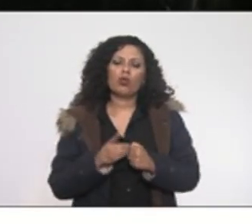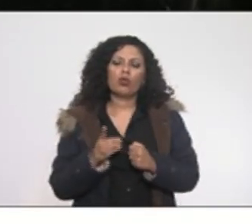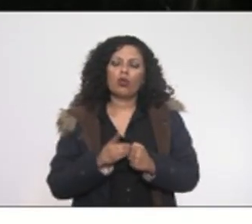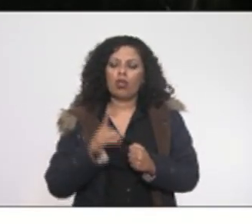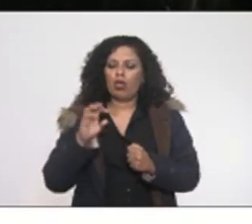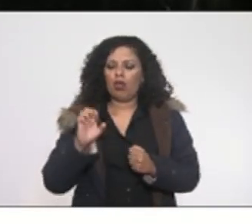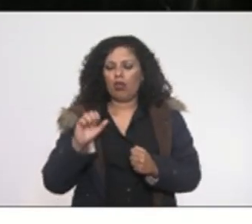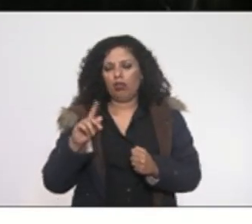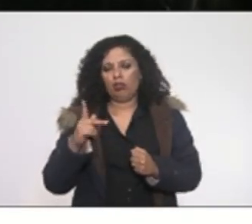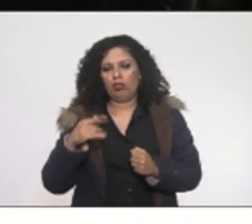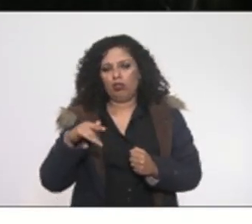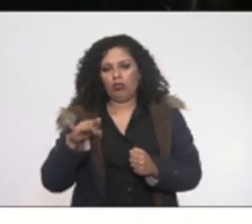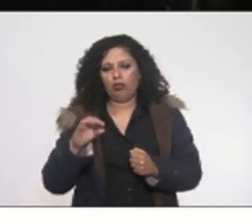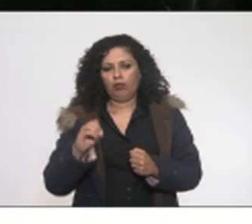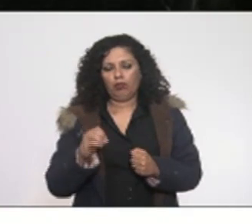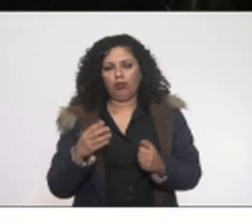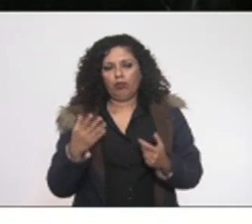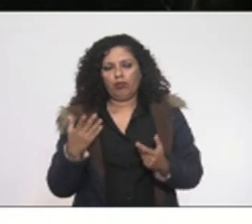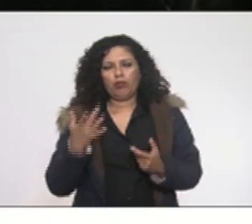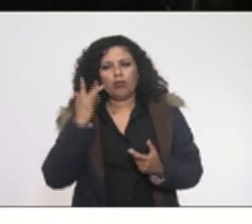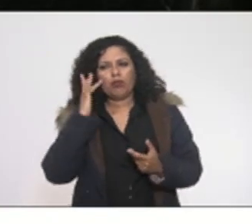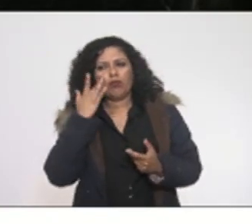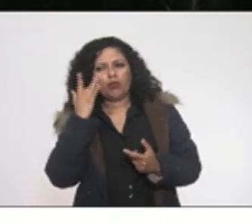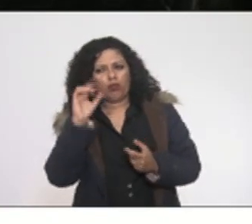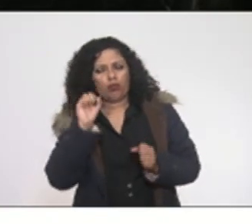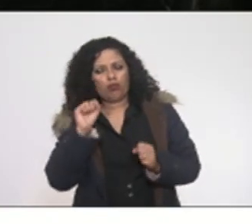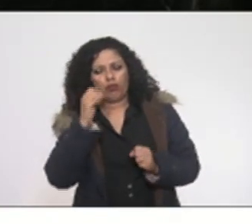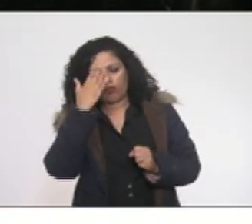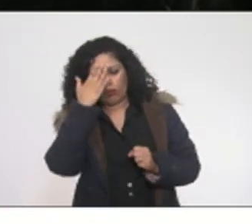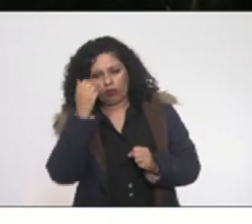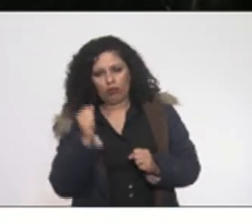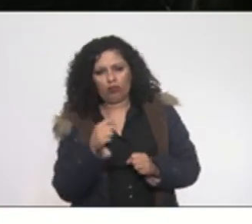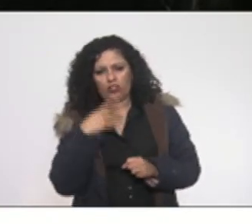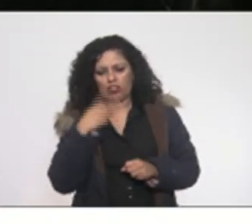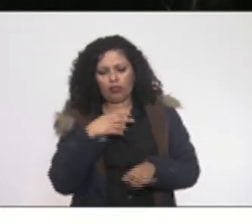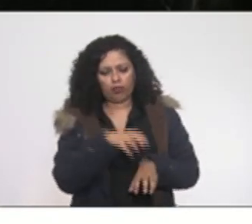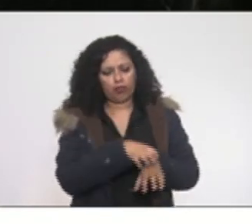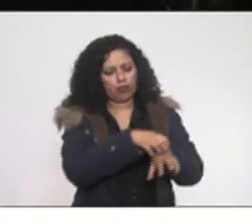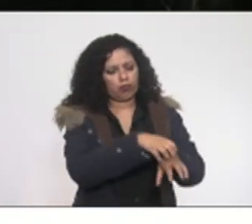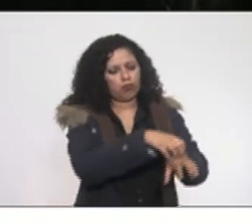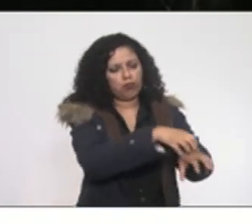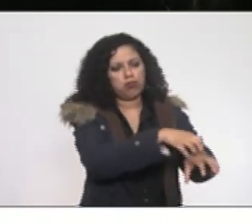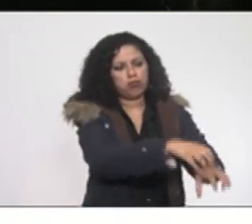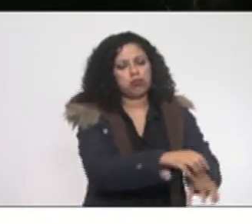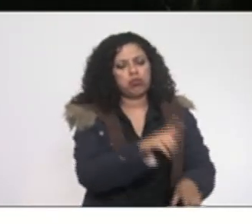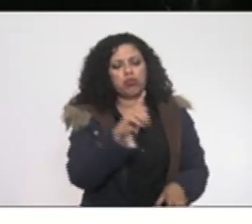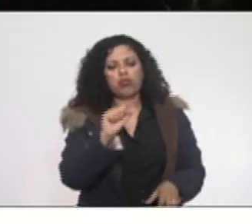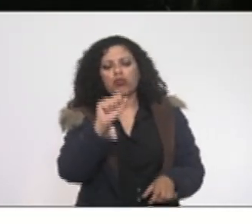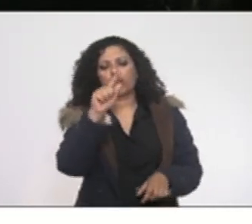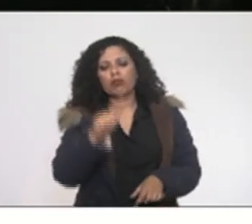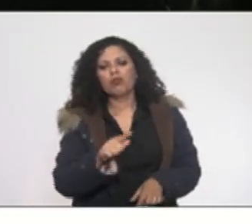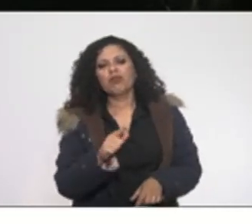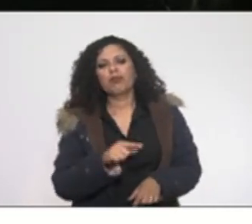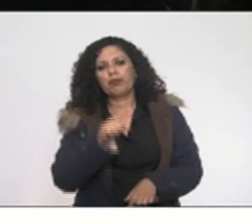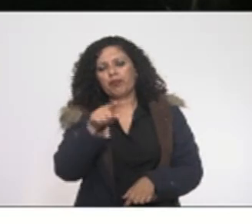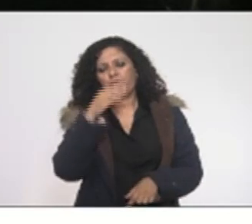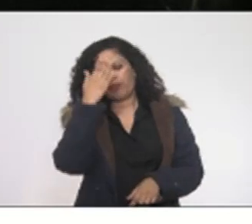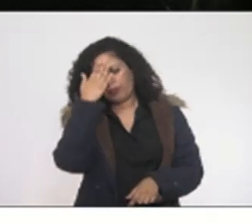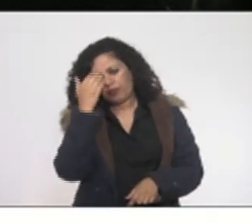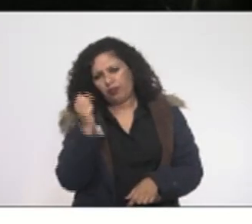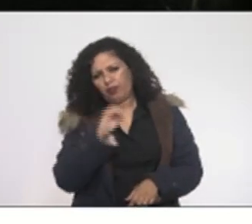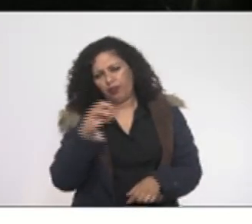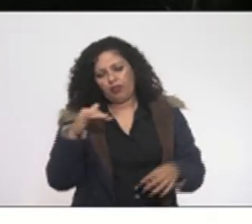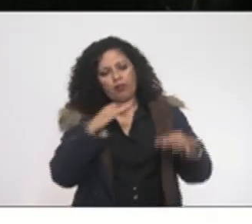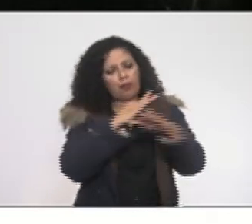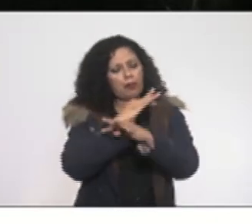é a sua área, mas talvez tenha conhecimento. Em relação ao transporte do gás, o senhor tem conhecimento se as